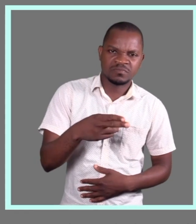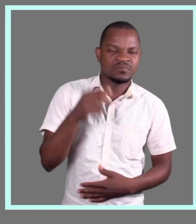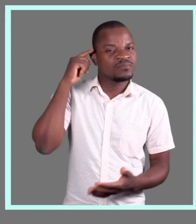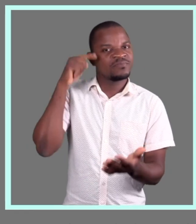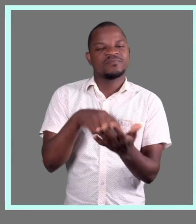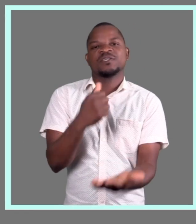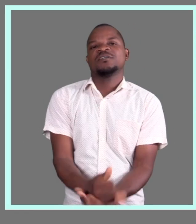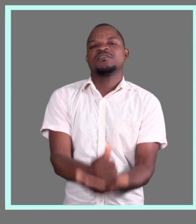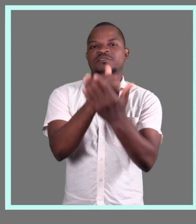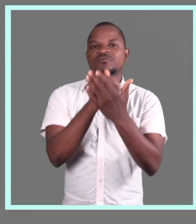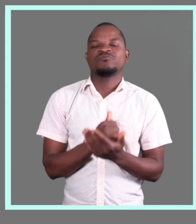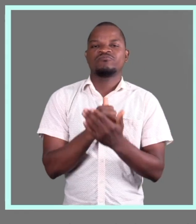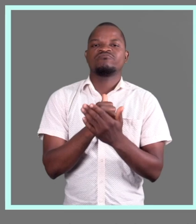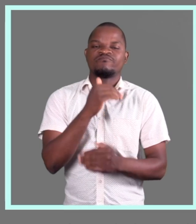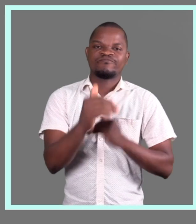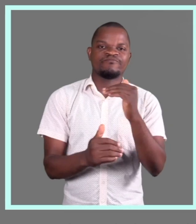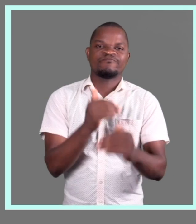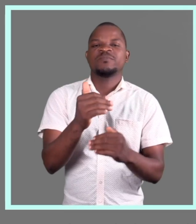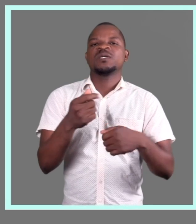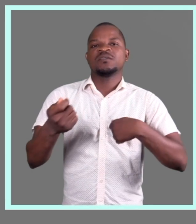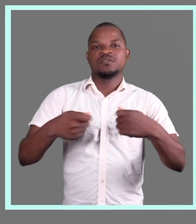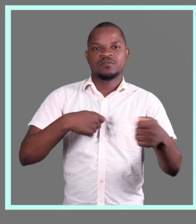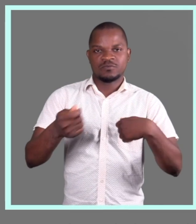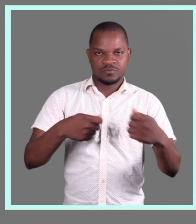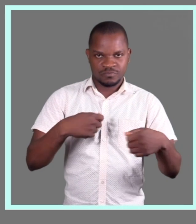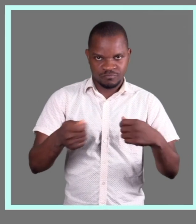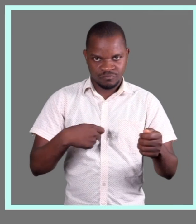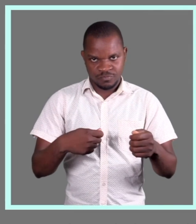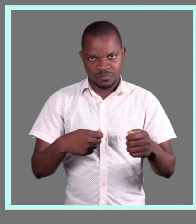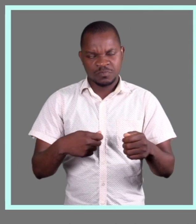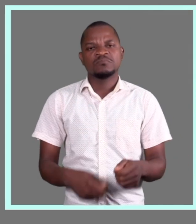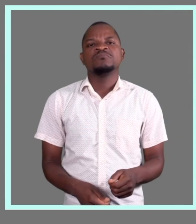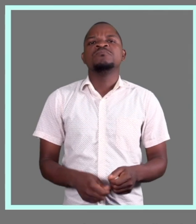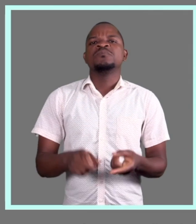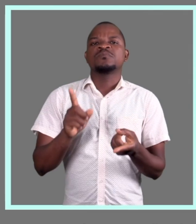bastante também para o desenvolvimento do meu negócio.